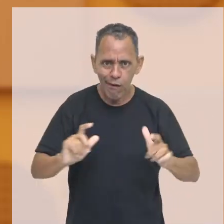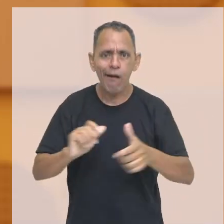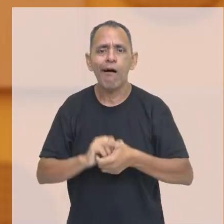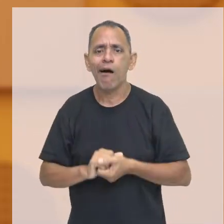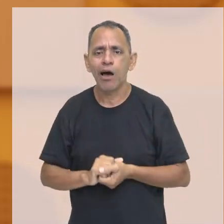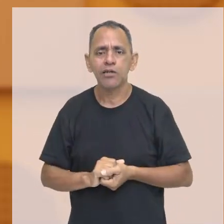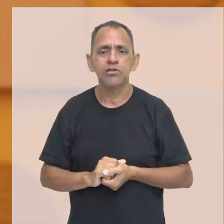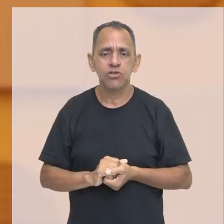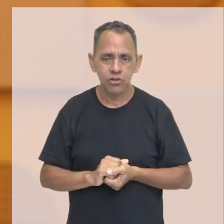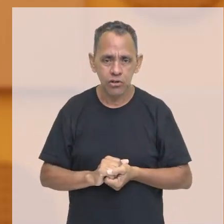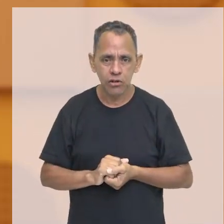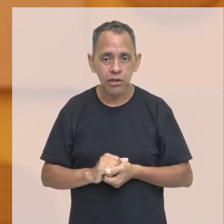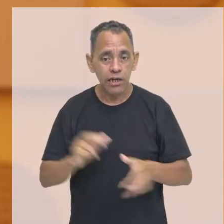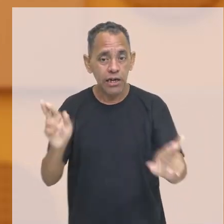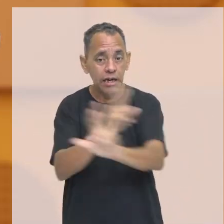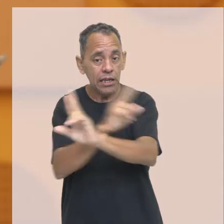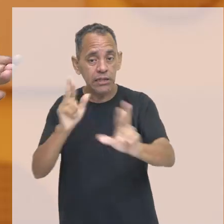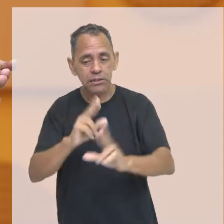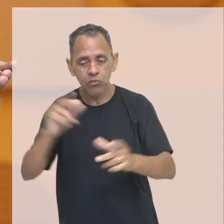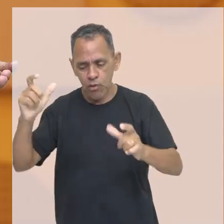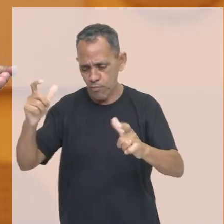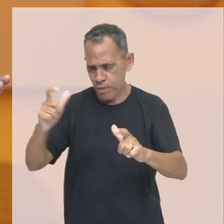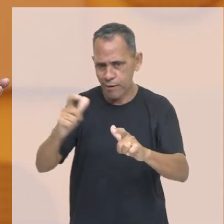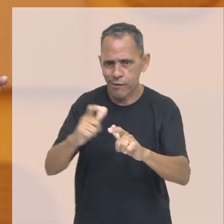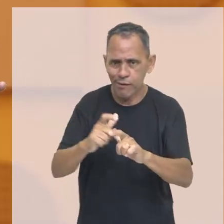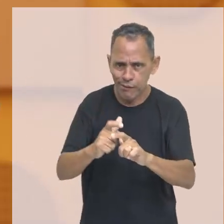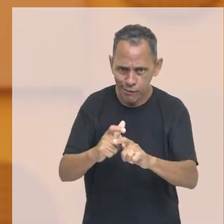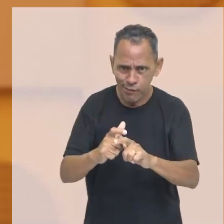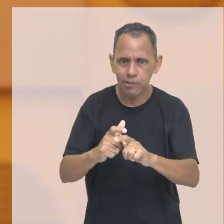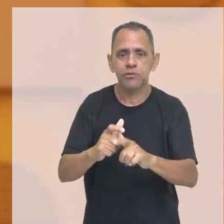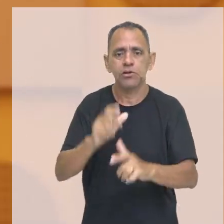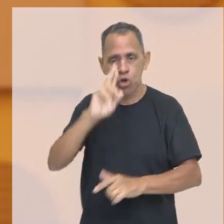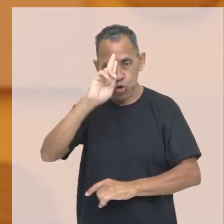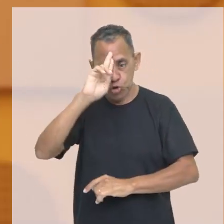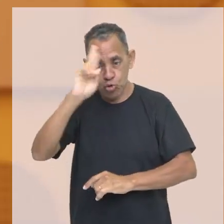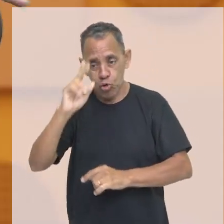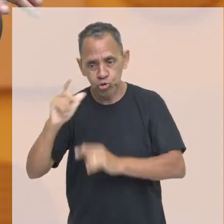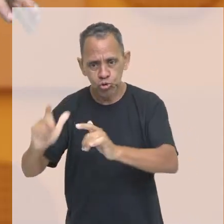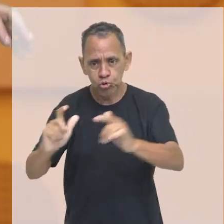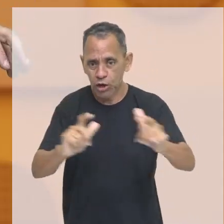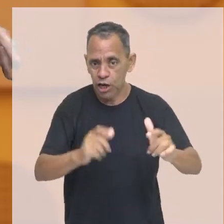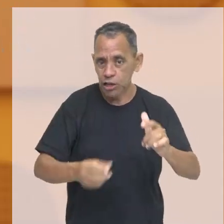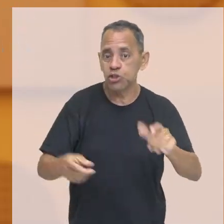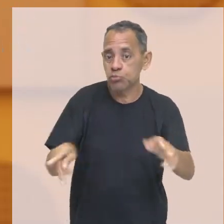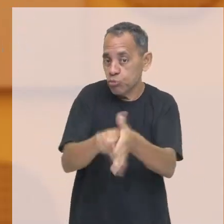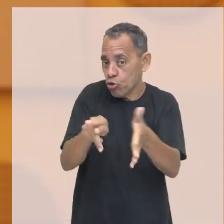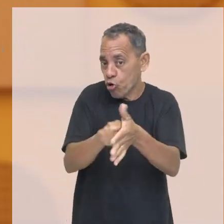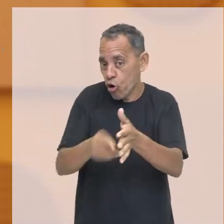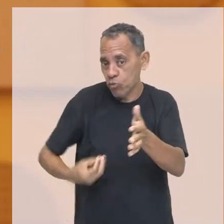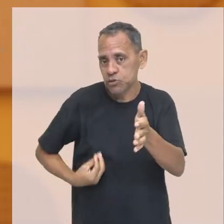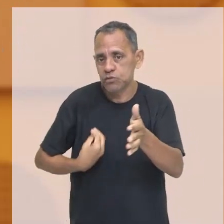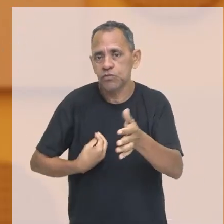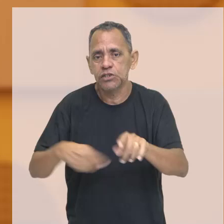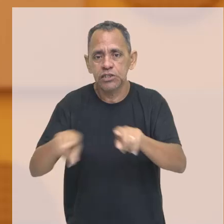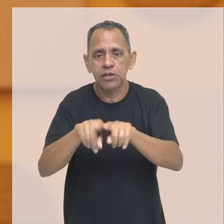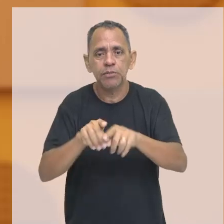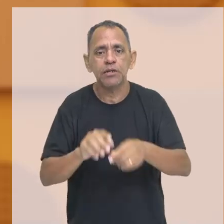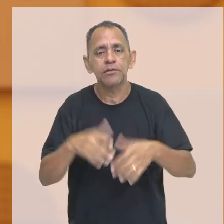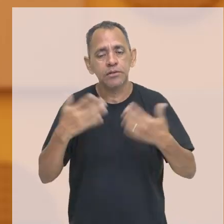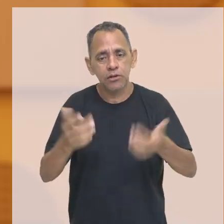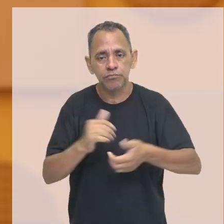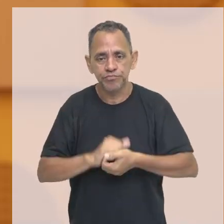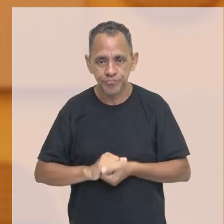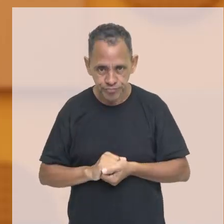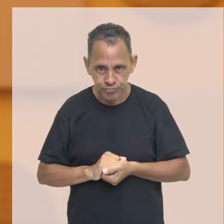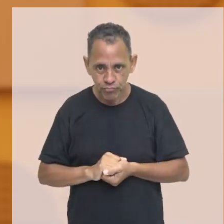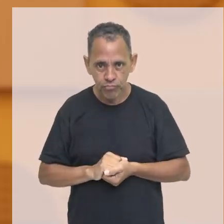propriedade rural, vista como o atraso. Então, gente, o latifúndio, mais uma vez, o Brasil, o país do latifúndio, era